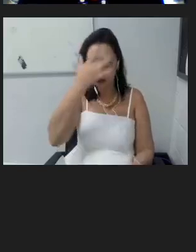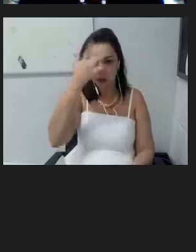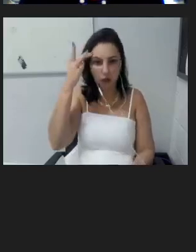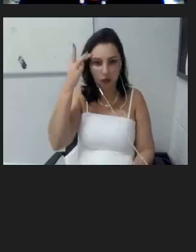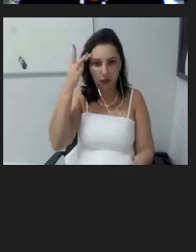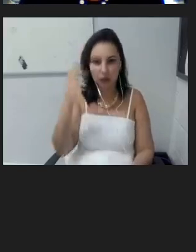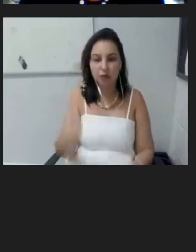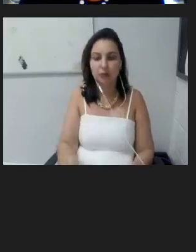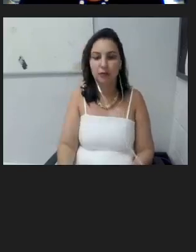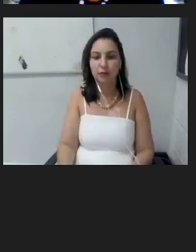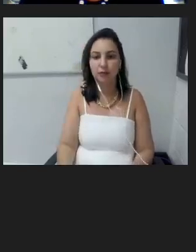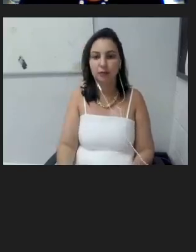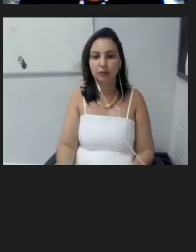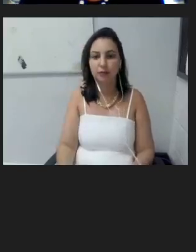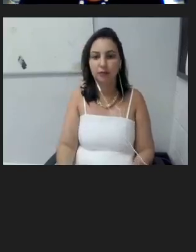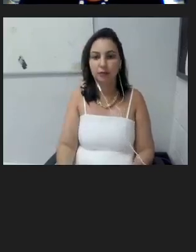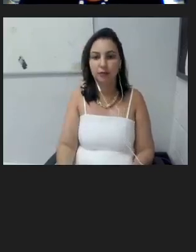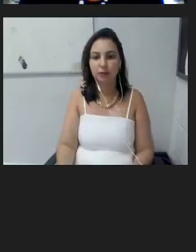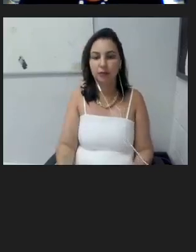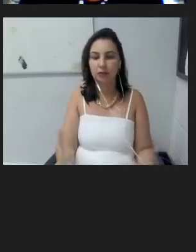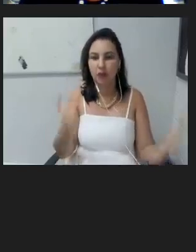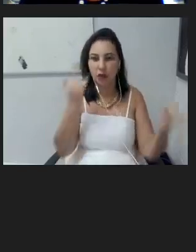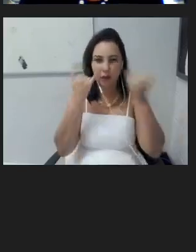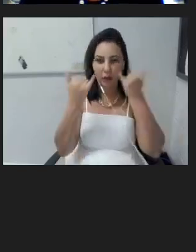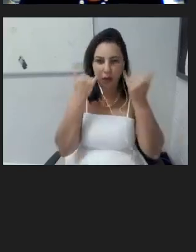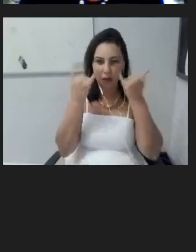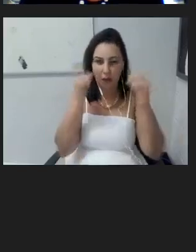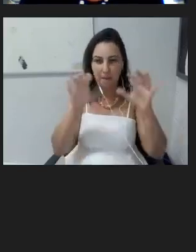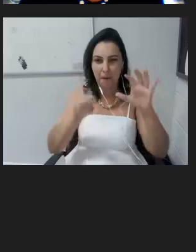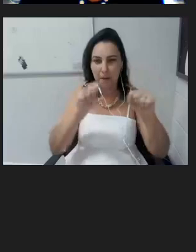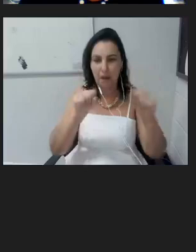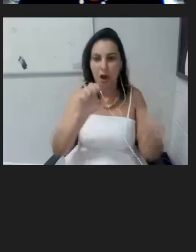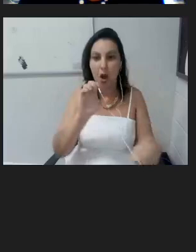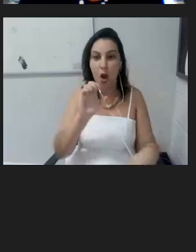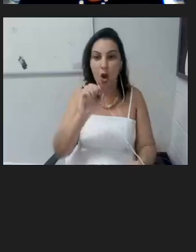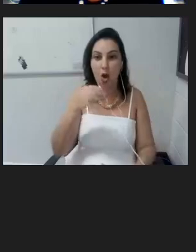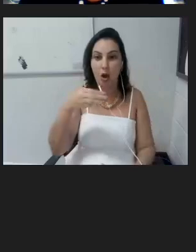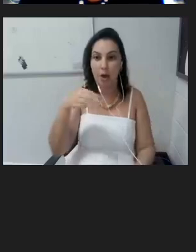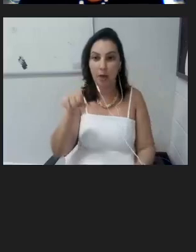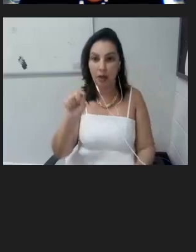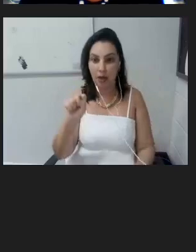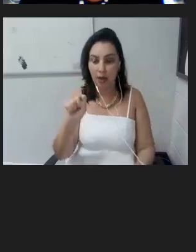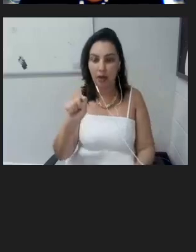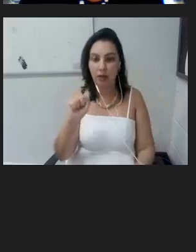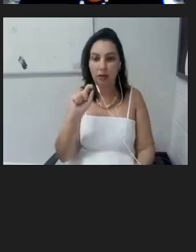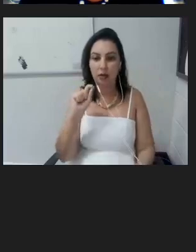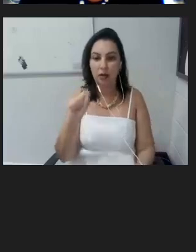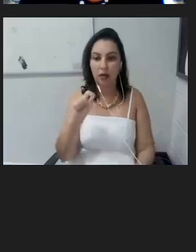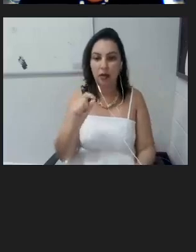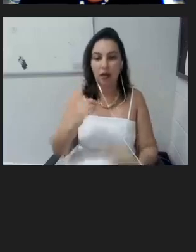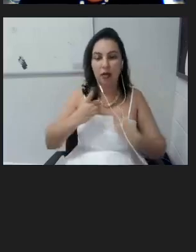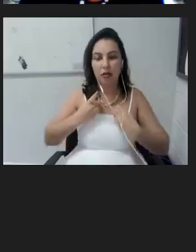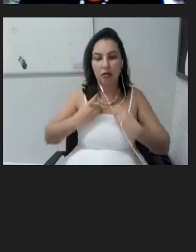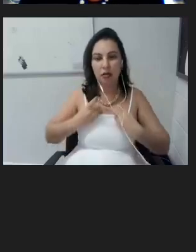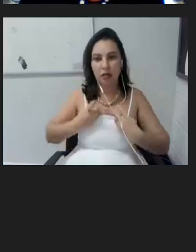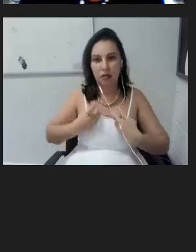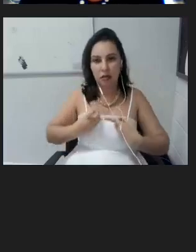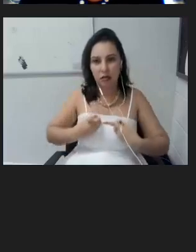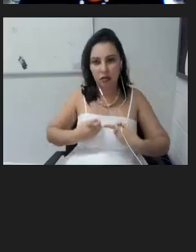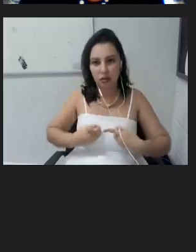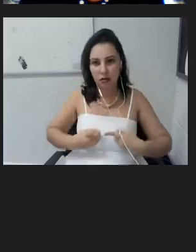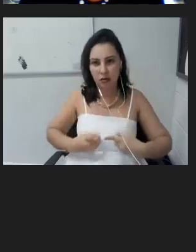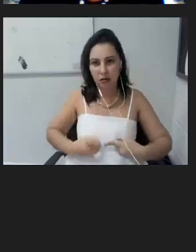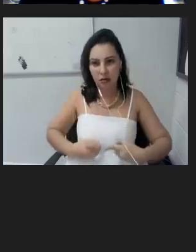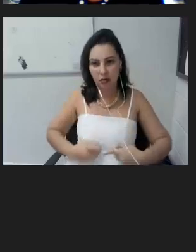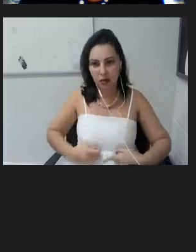Quando eu pego os dados da Organização Mundial de Saúde, a gente vê que a depressão,